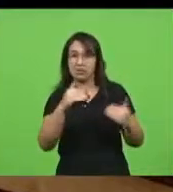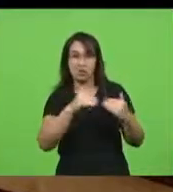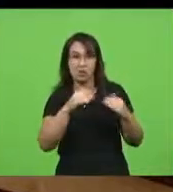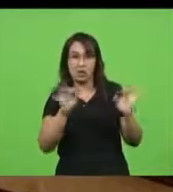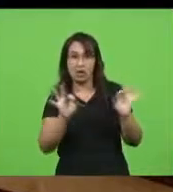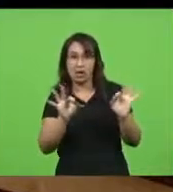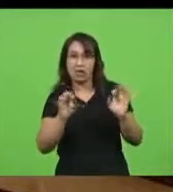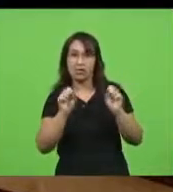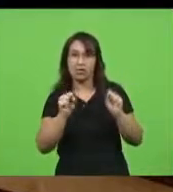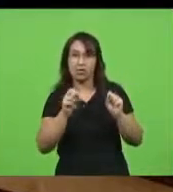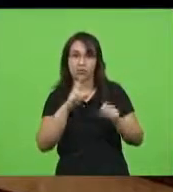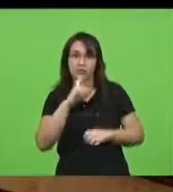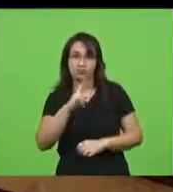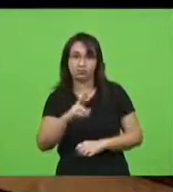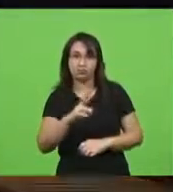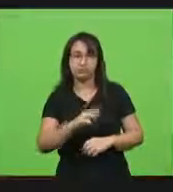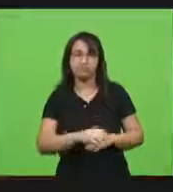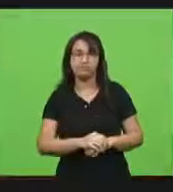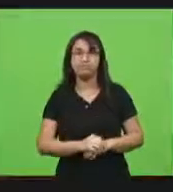outras legislaturas. Era...